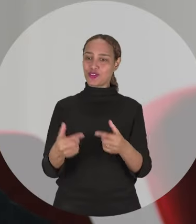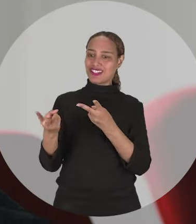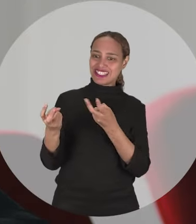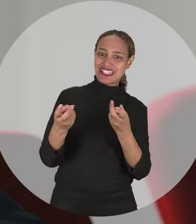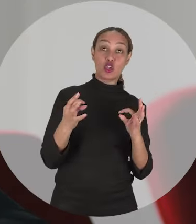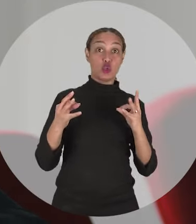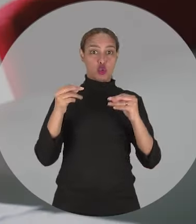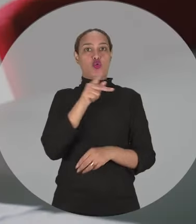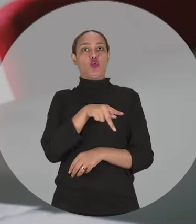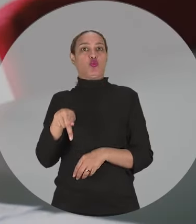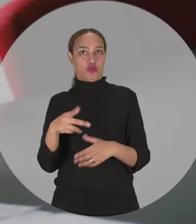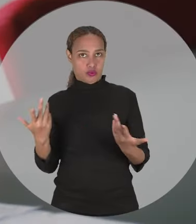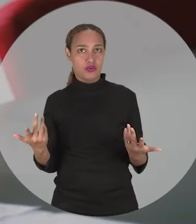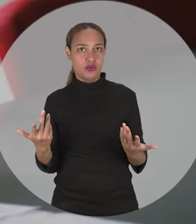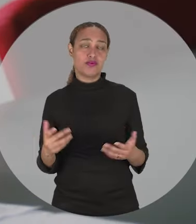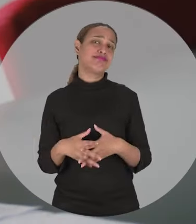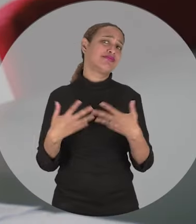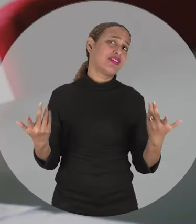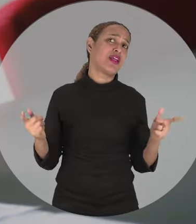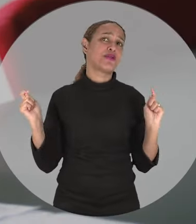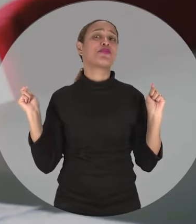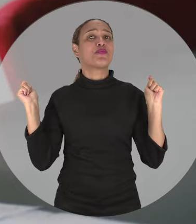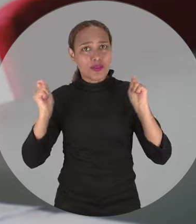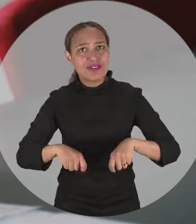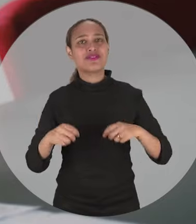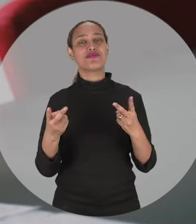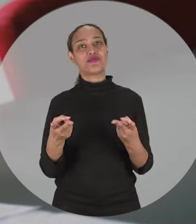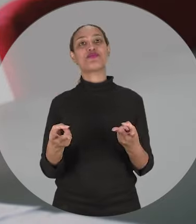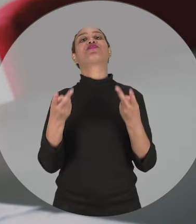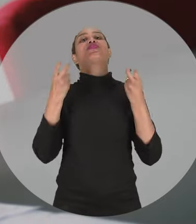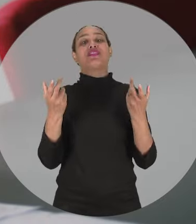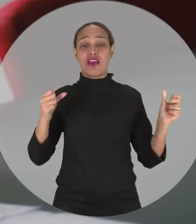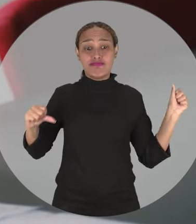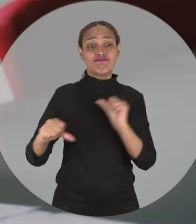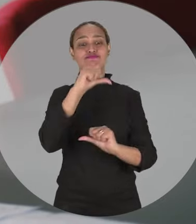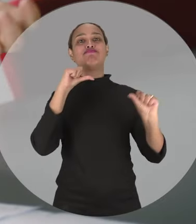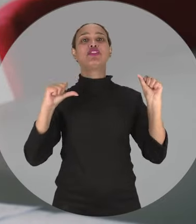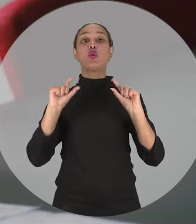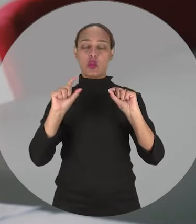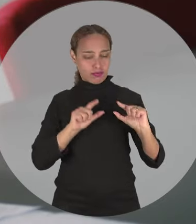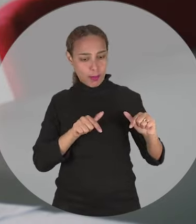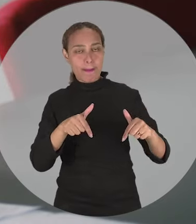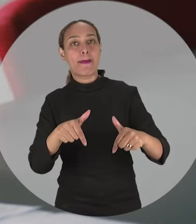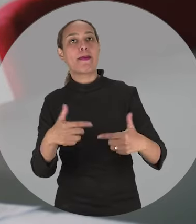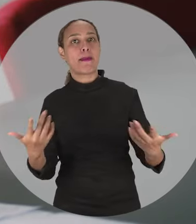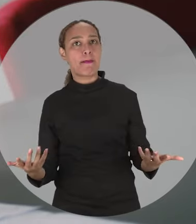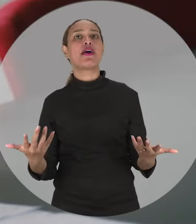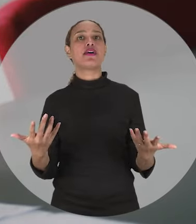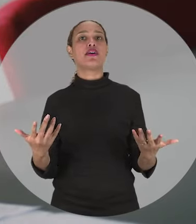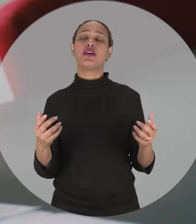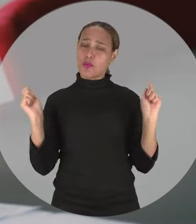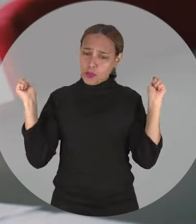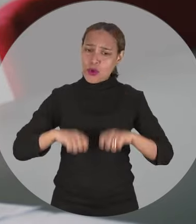os educadores, é possível perceber mudanças de comportamento, é possível